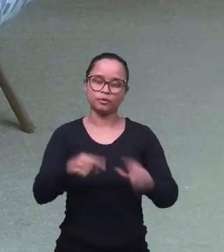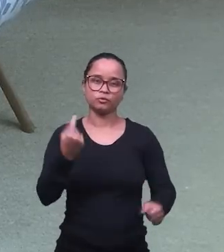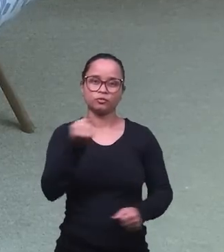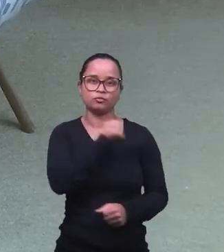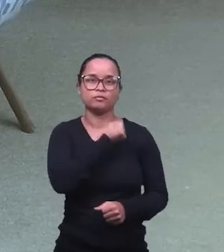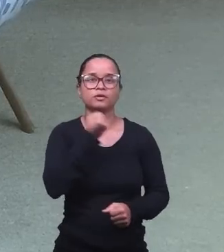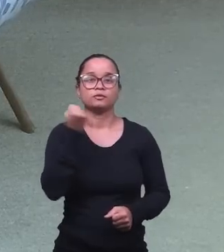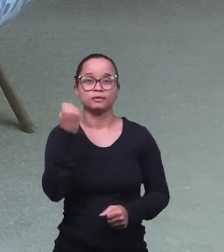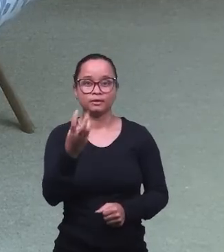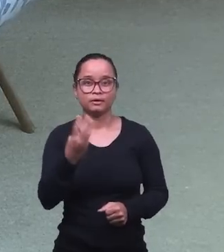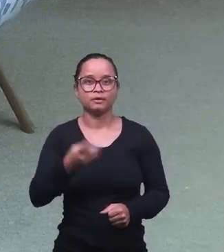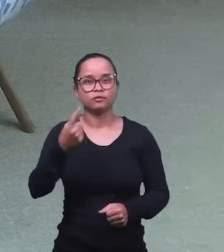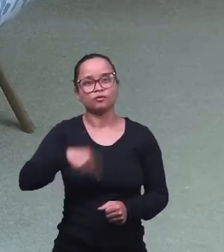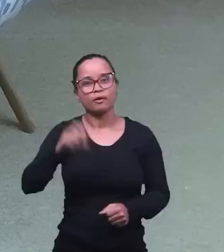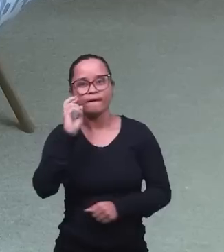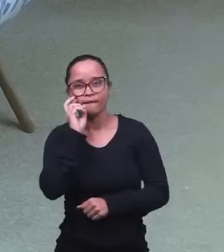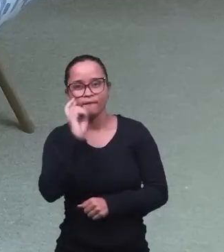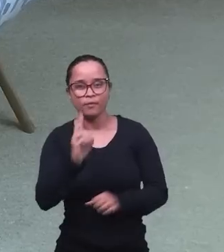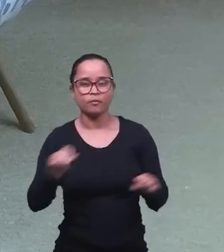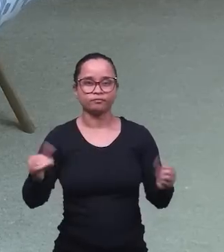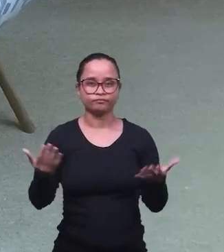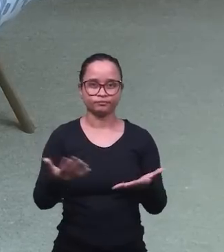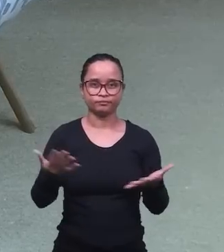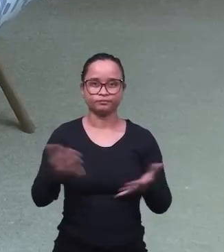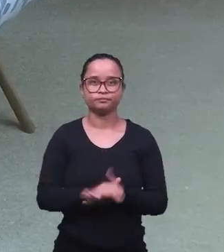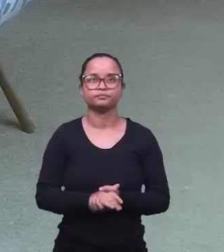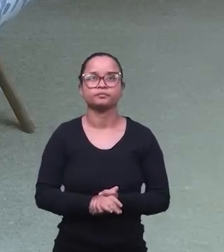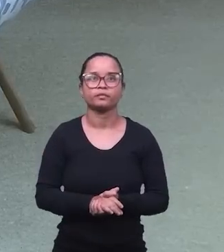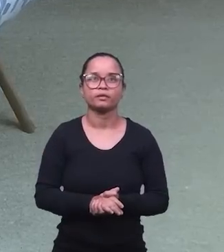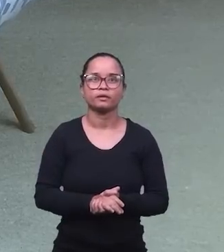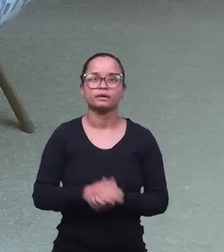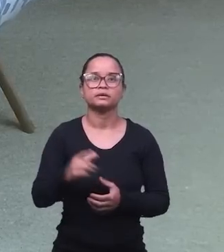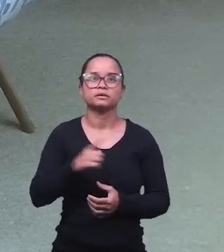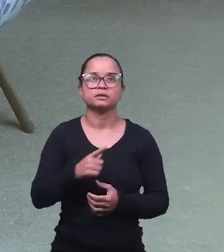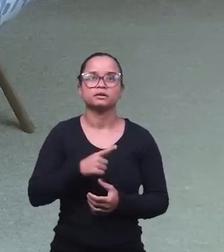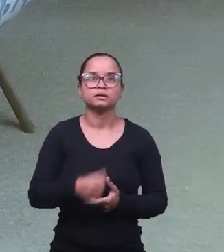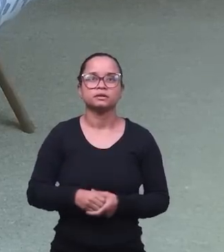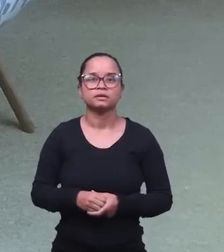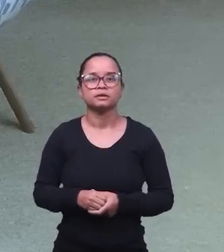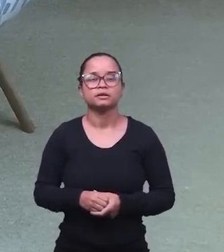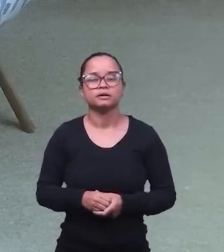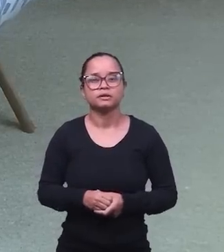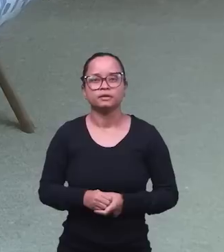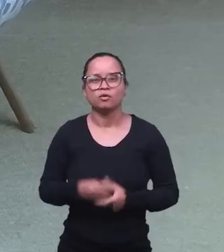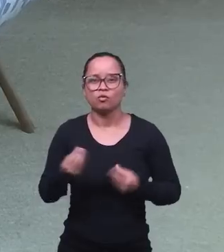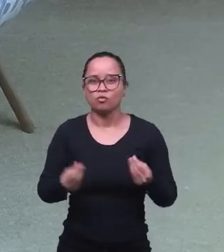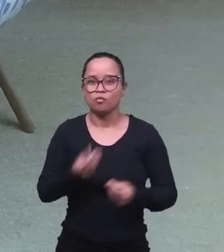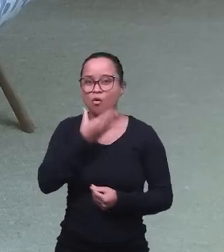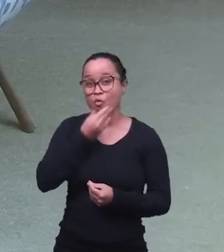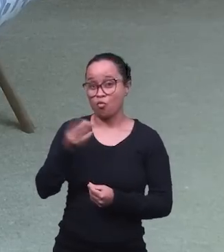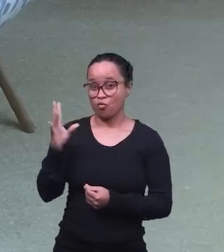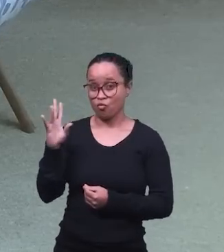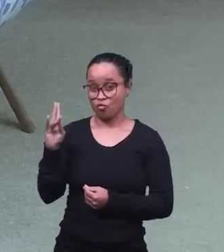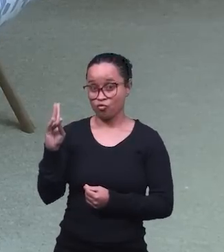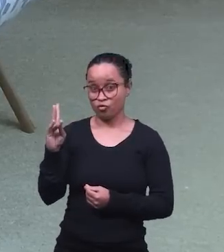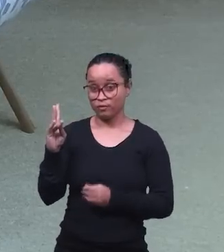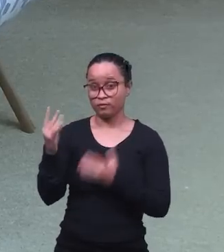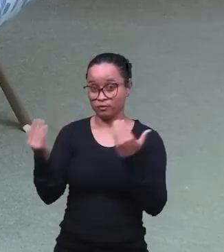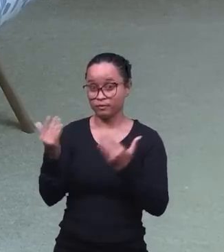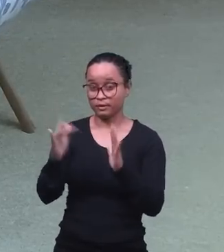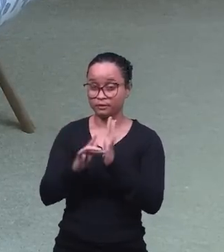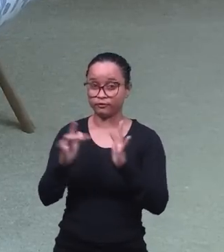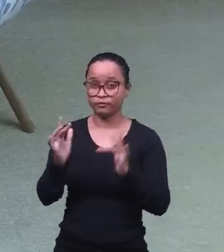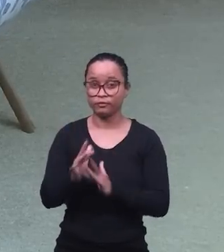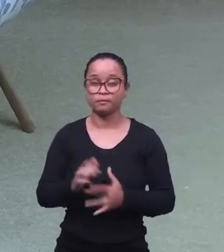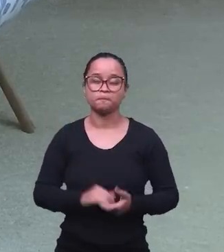3, como nós acabamos de ver, ali na expressão em que o noivo, que é o